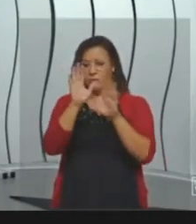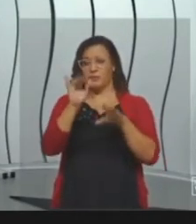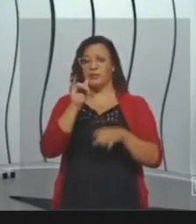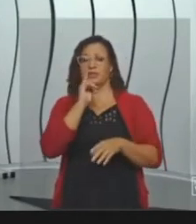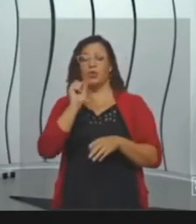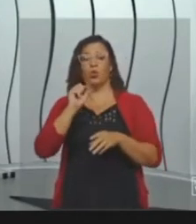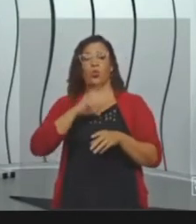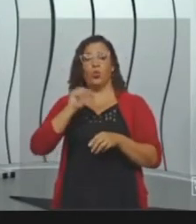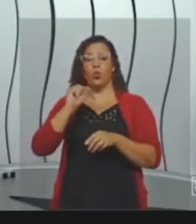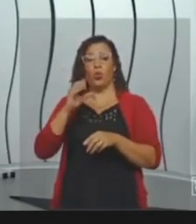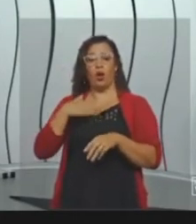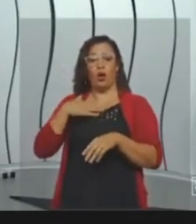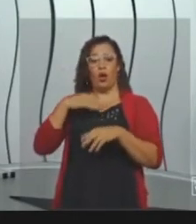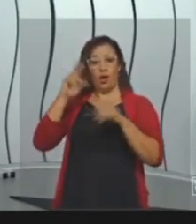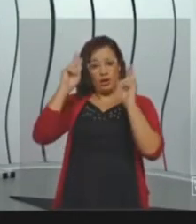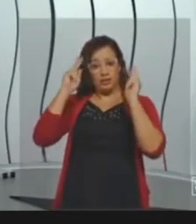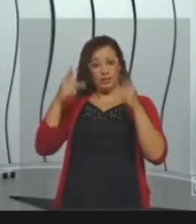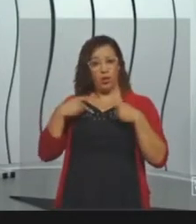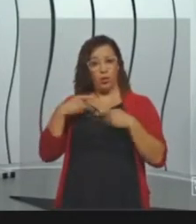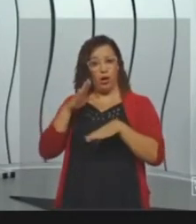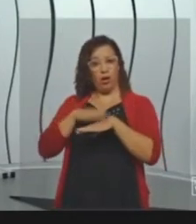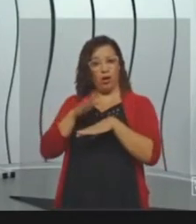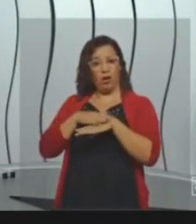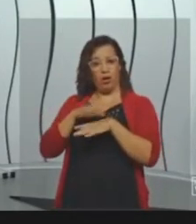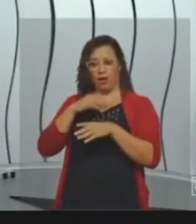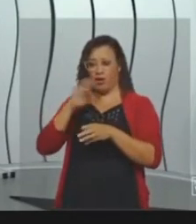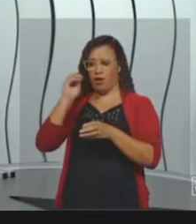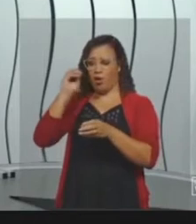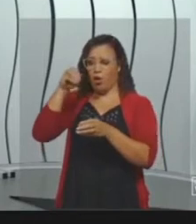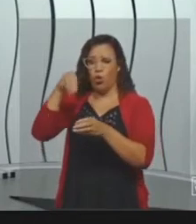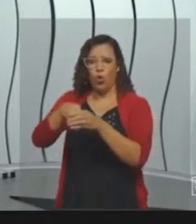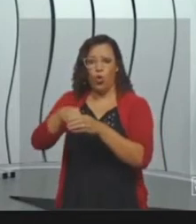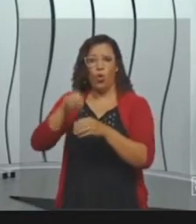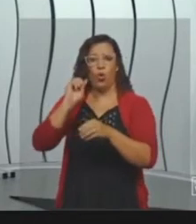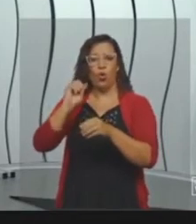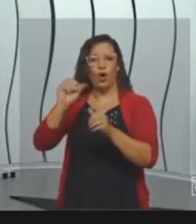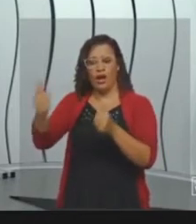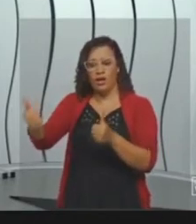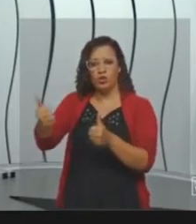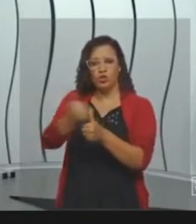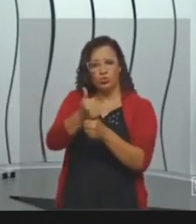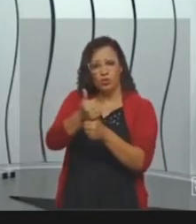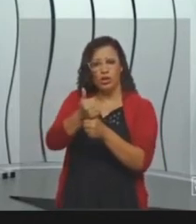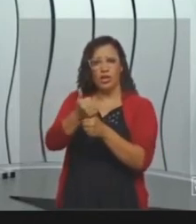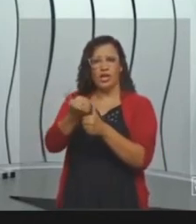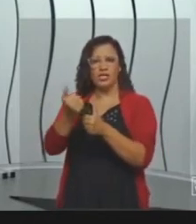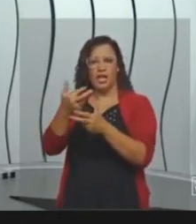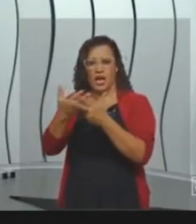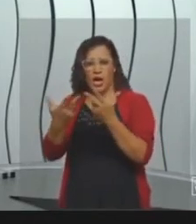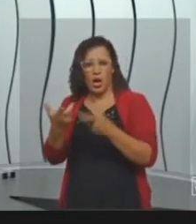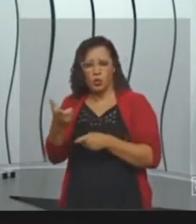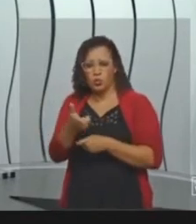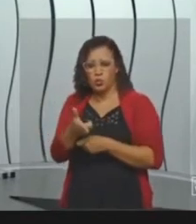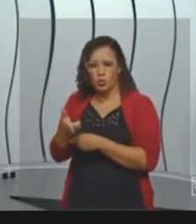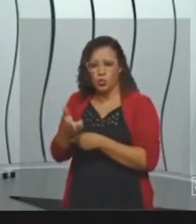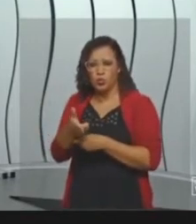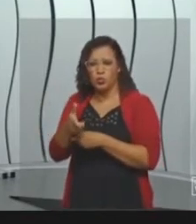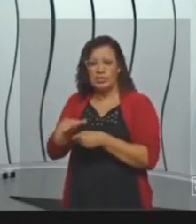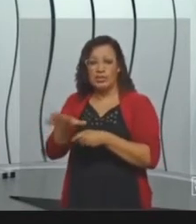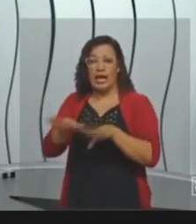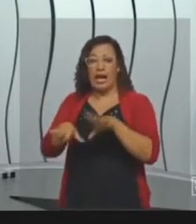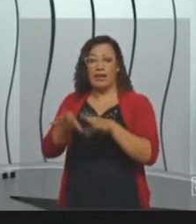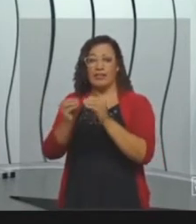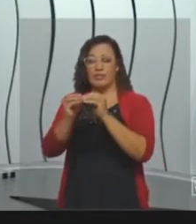sofreu interferência do homem ou porque ele incluiu ali certas substâncias, certos conservantes, que muitas vezes são